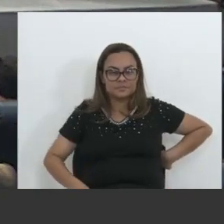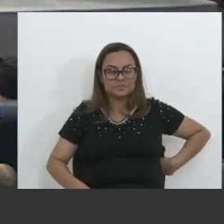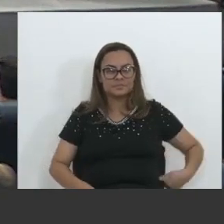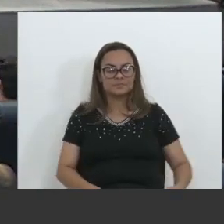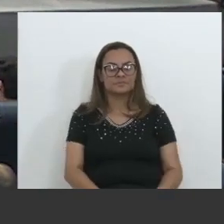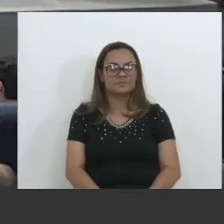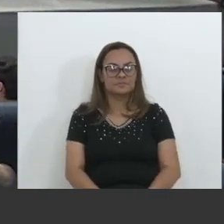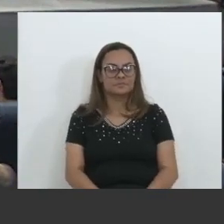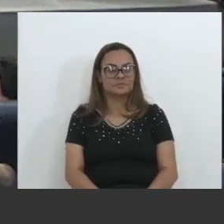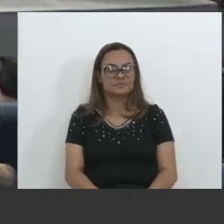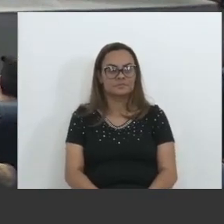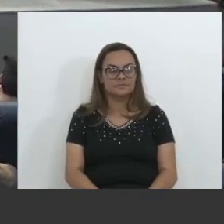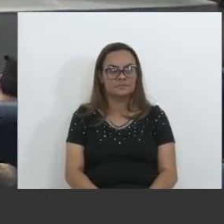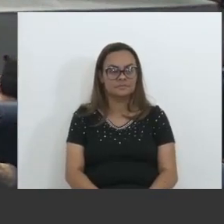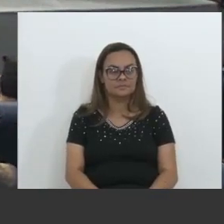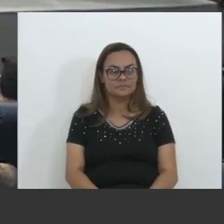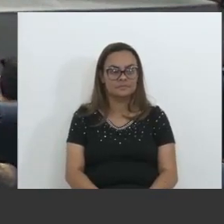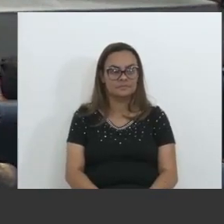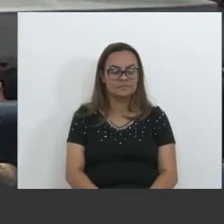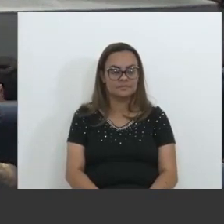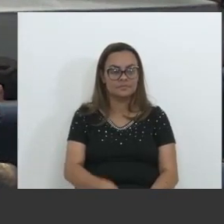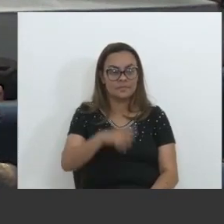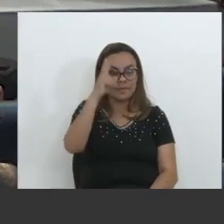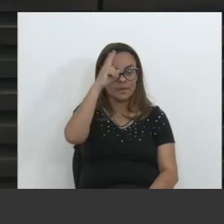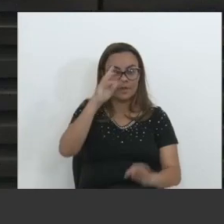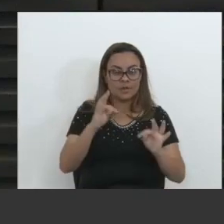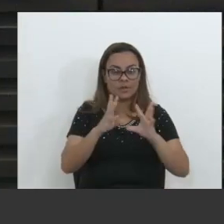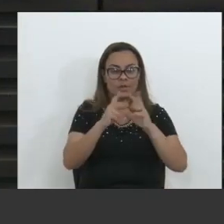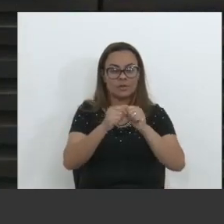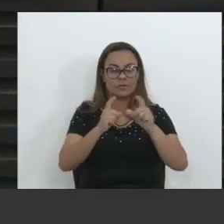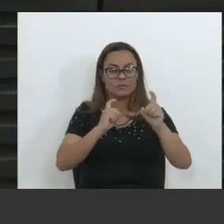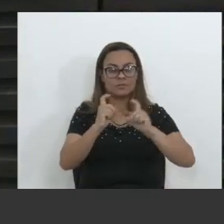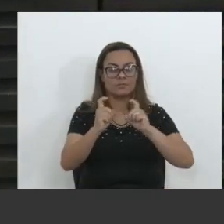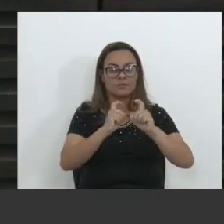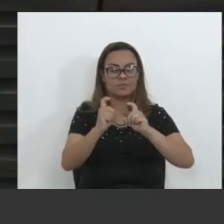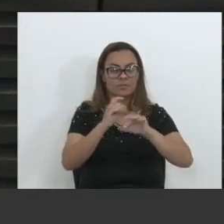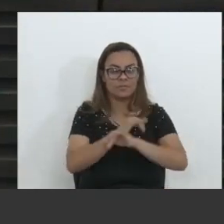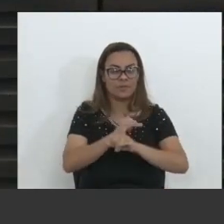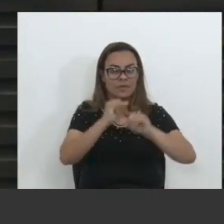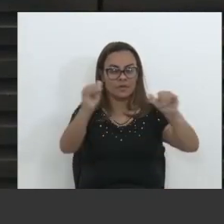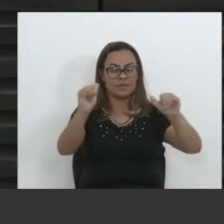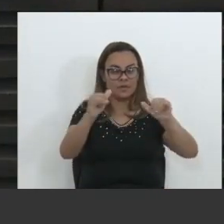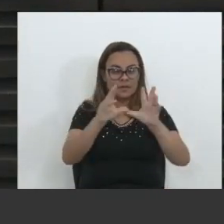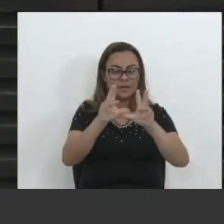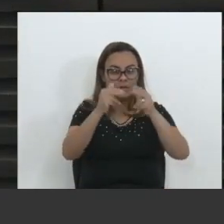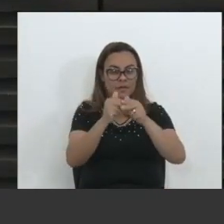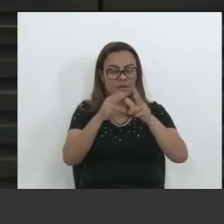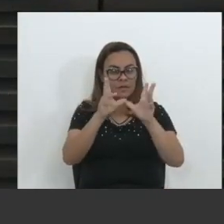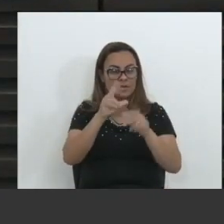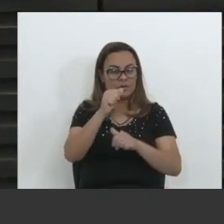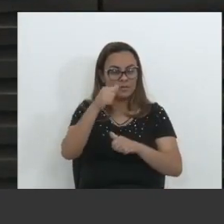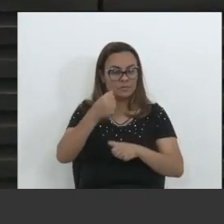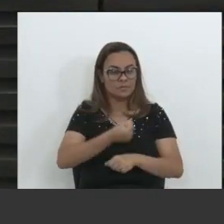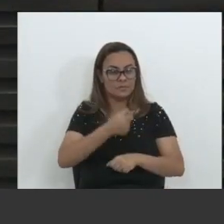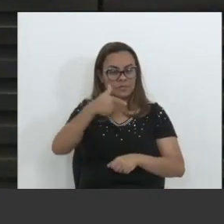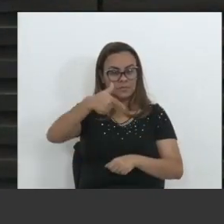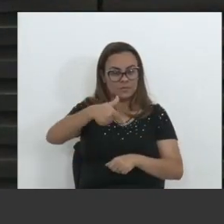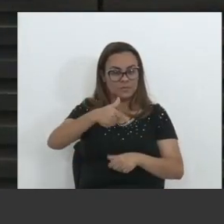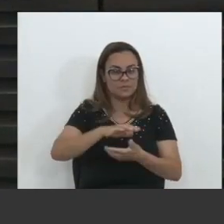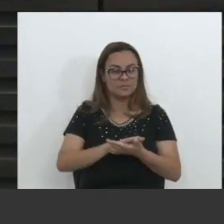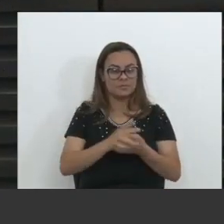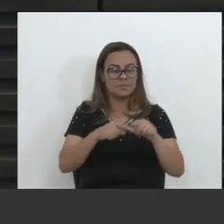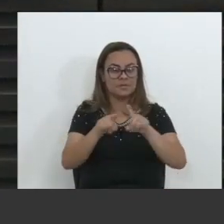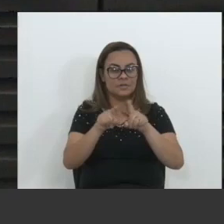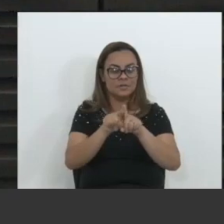parabéns Só lembrando a todos que essa sessão solene tá sendo transmitida pela TV Câmara no canal 7 tá E também